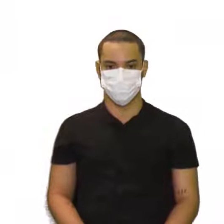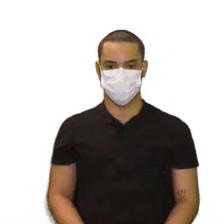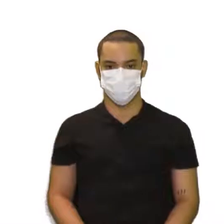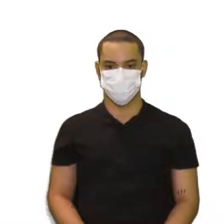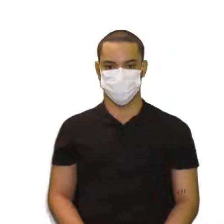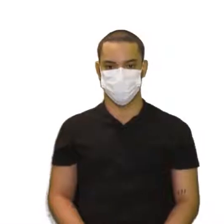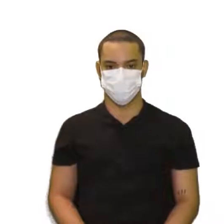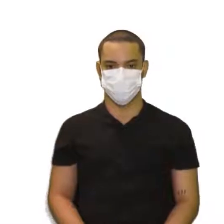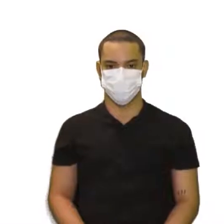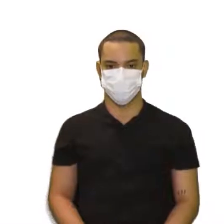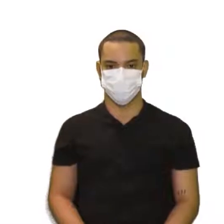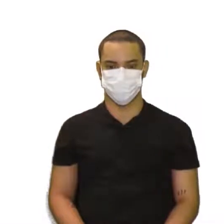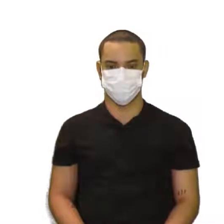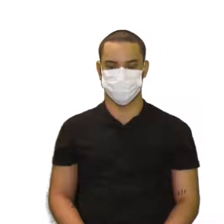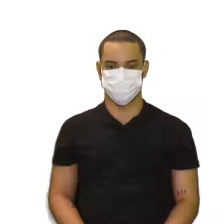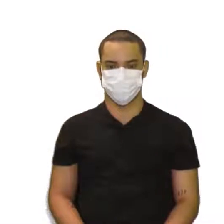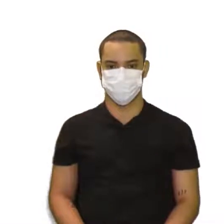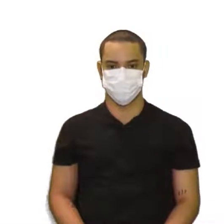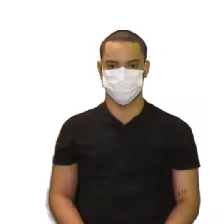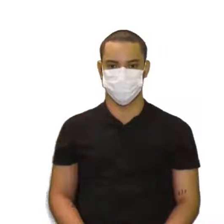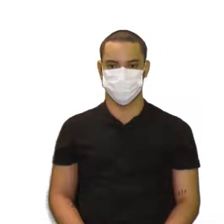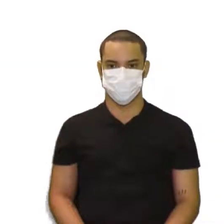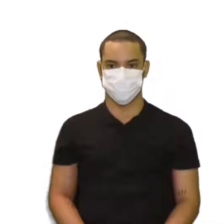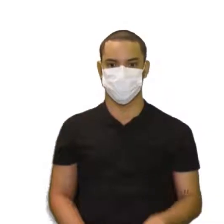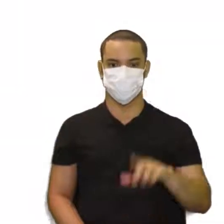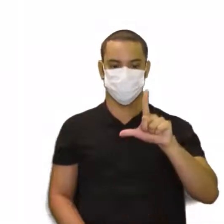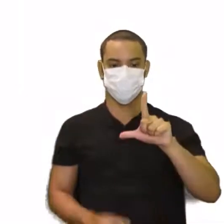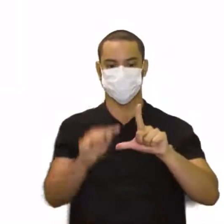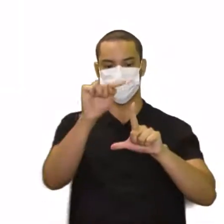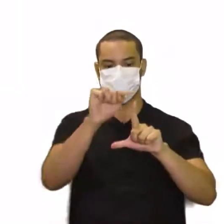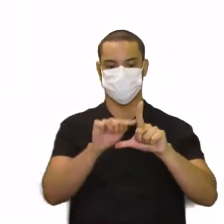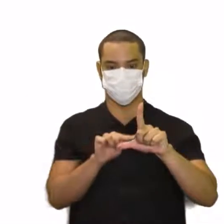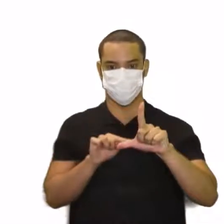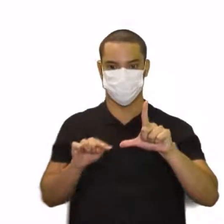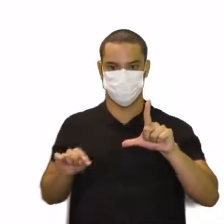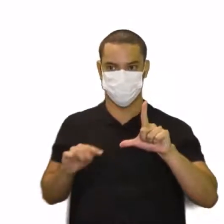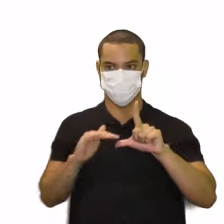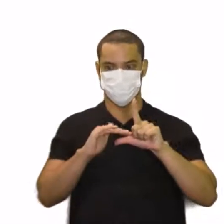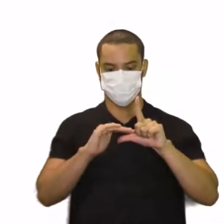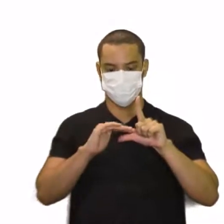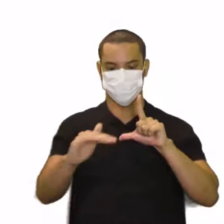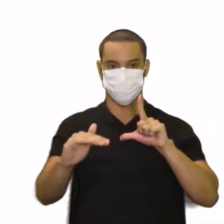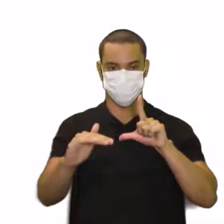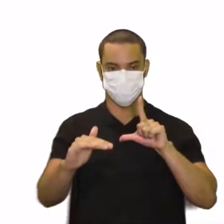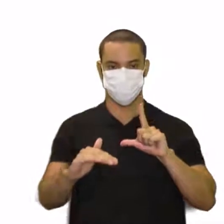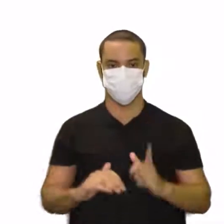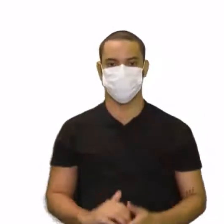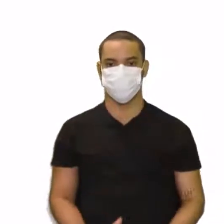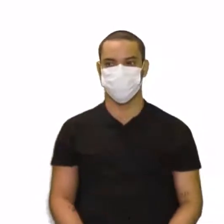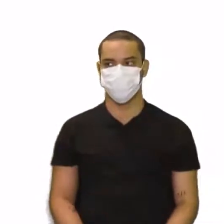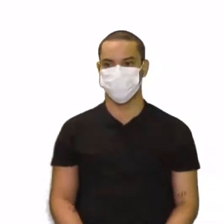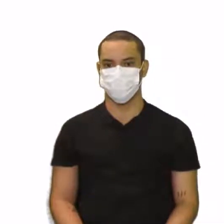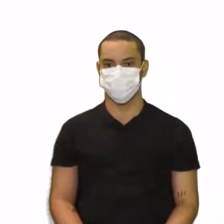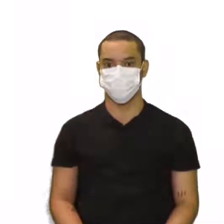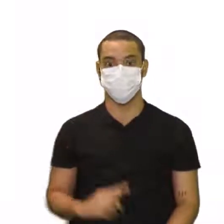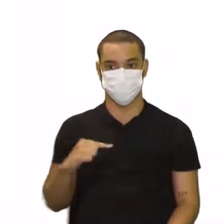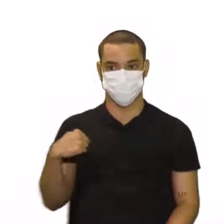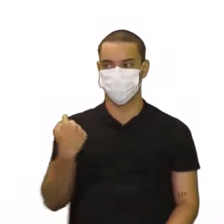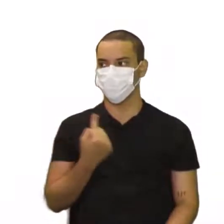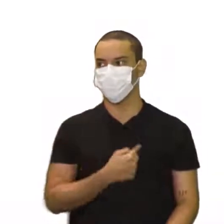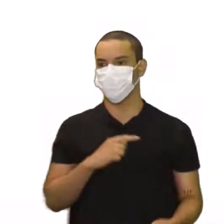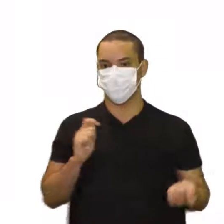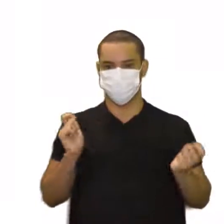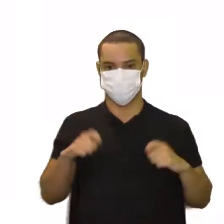entre essas correntes aí, tá bom? Entendido isso? E aqui, pessoal, a gente pode analisar